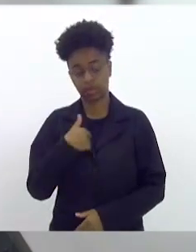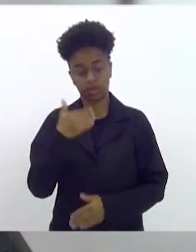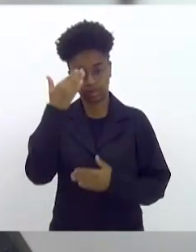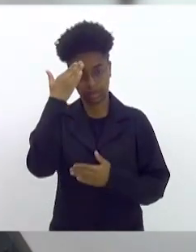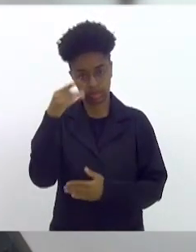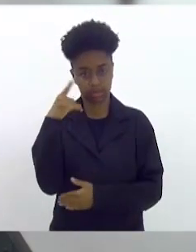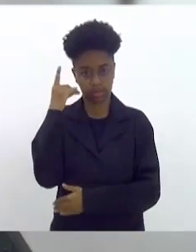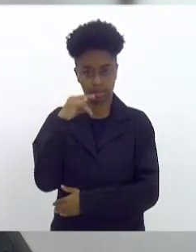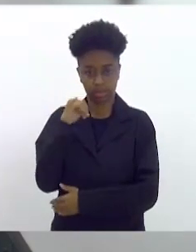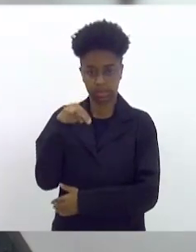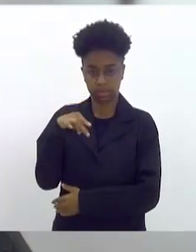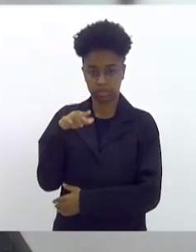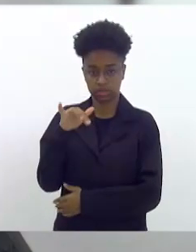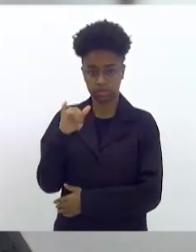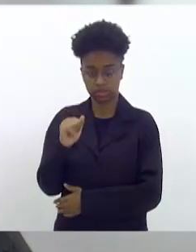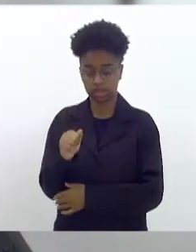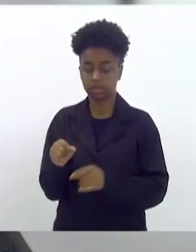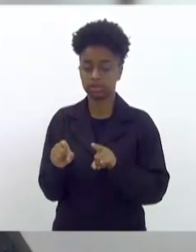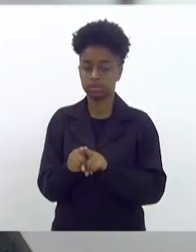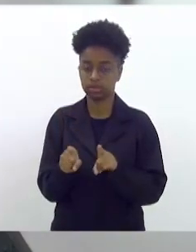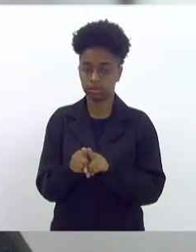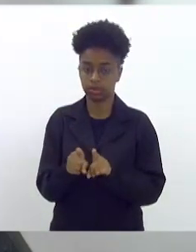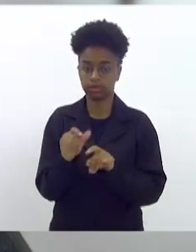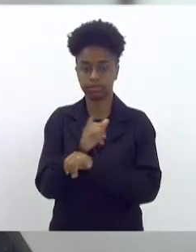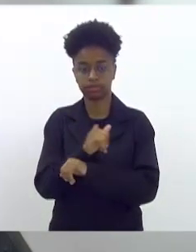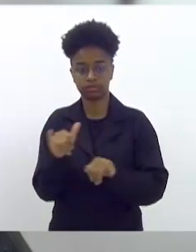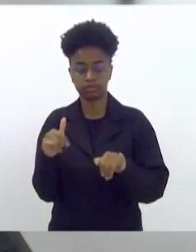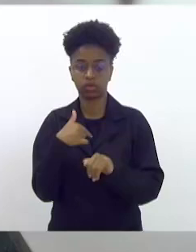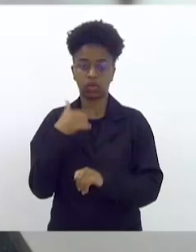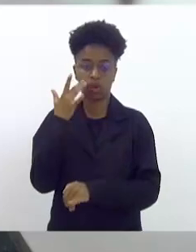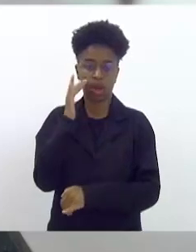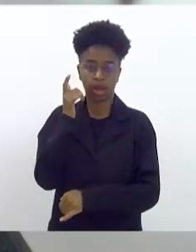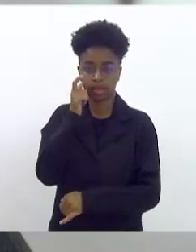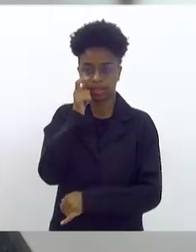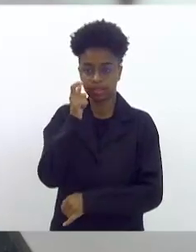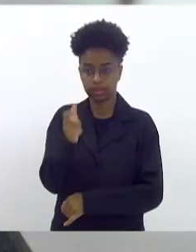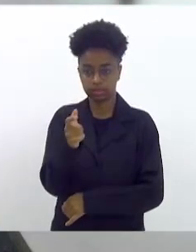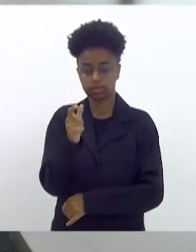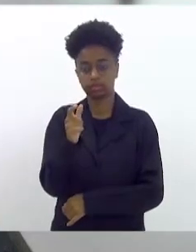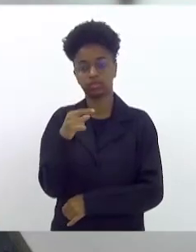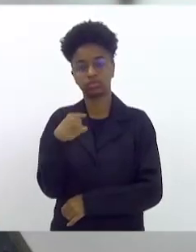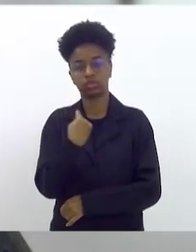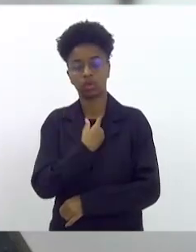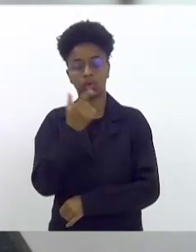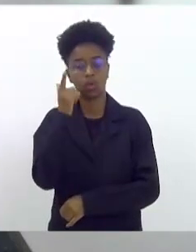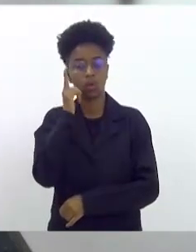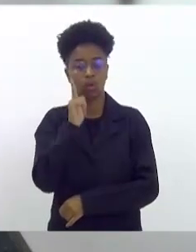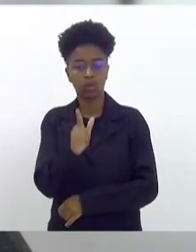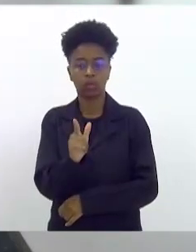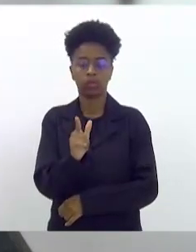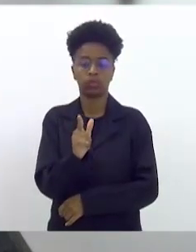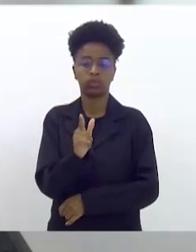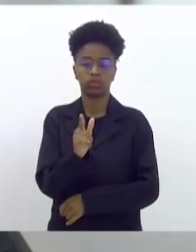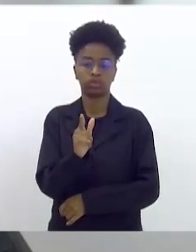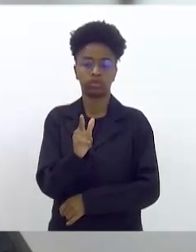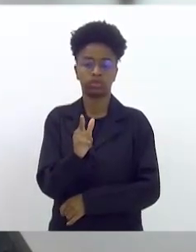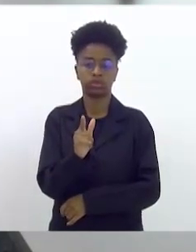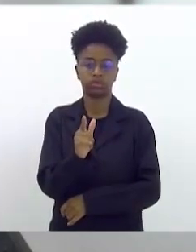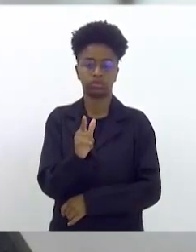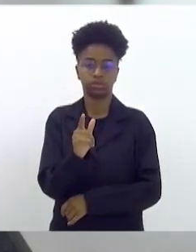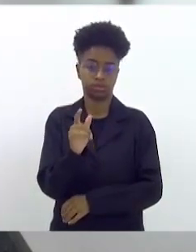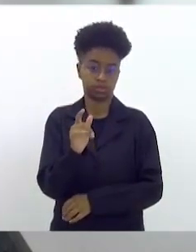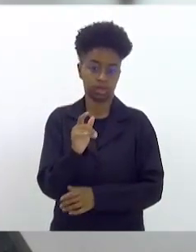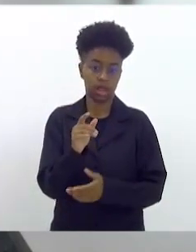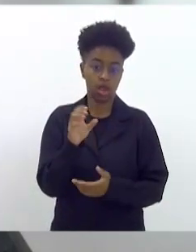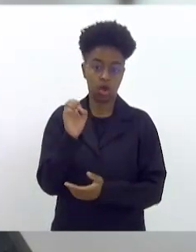Armelau. Quero também dizer que achei muito interessante que a gente possa estar ouvindo uma organização